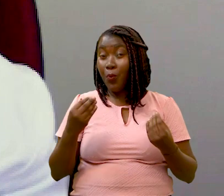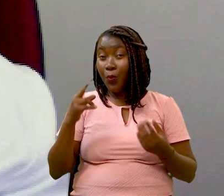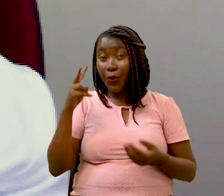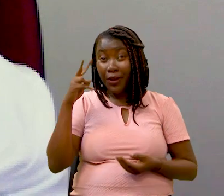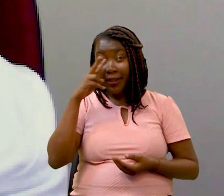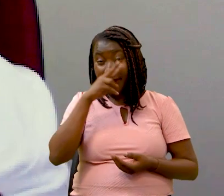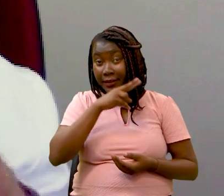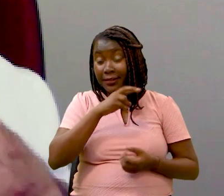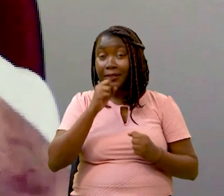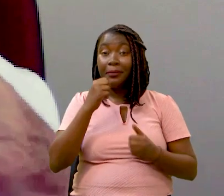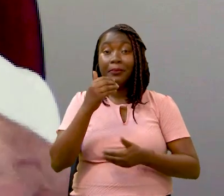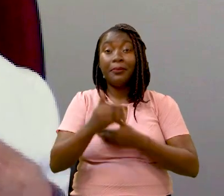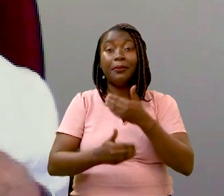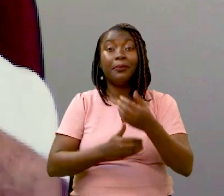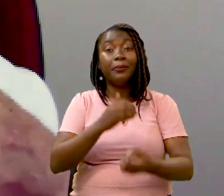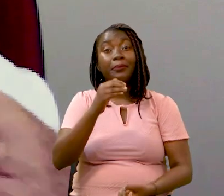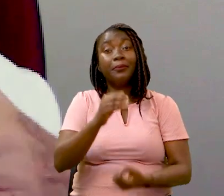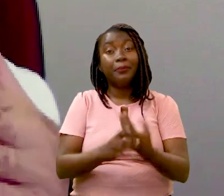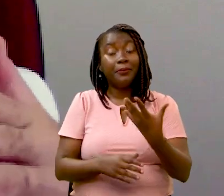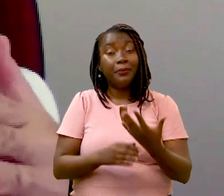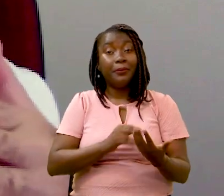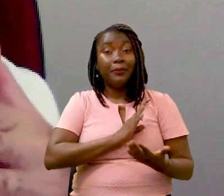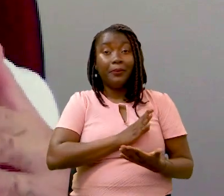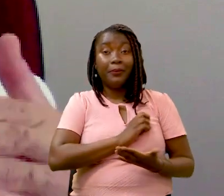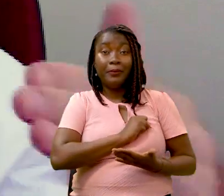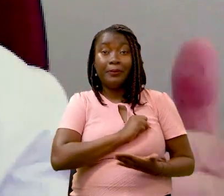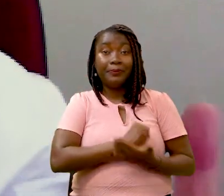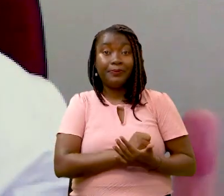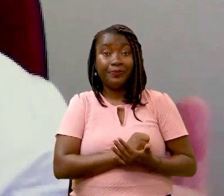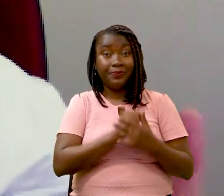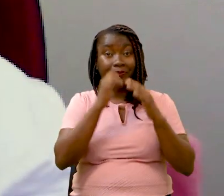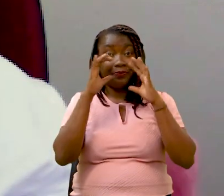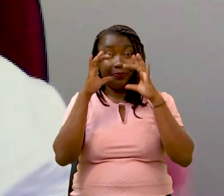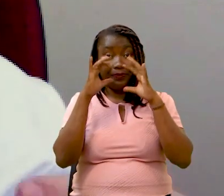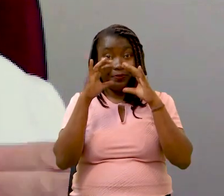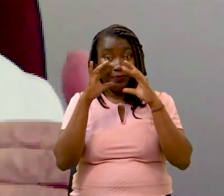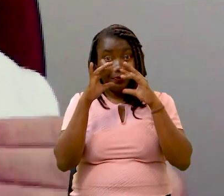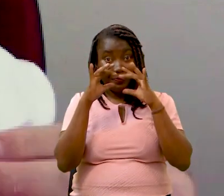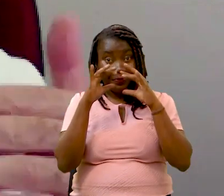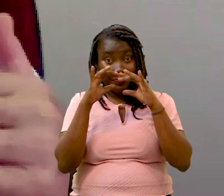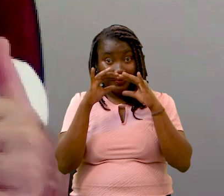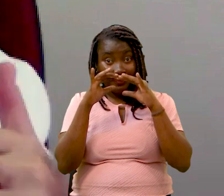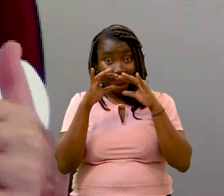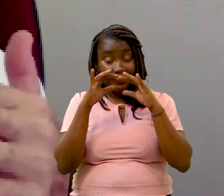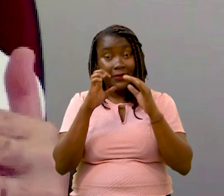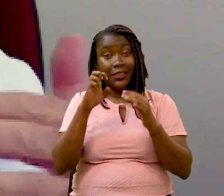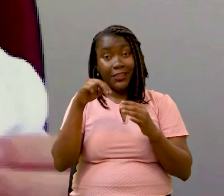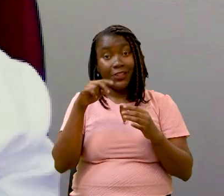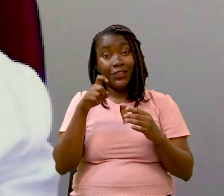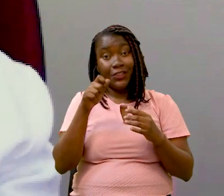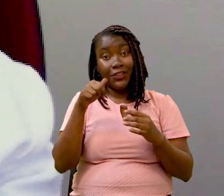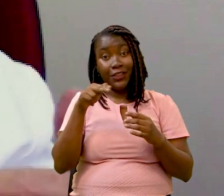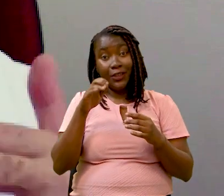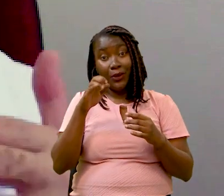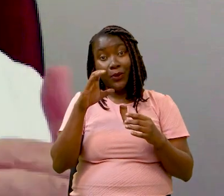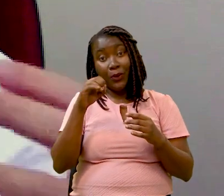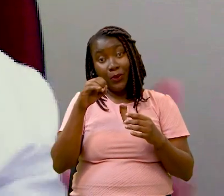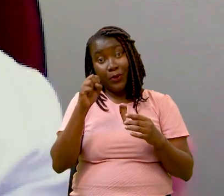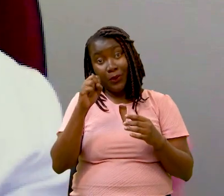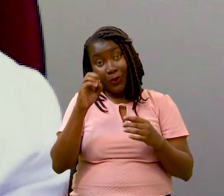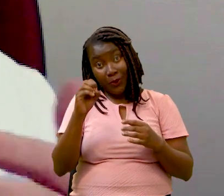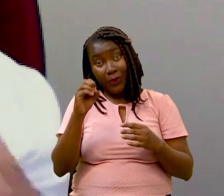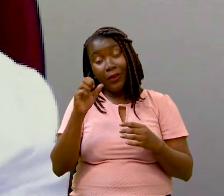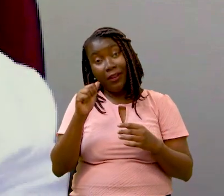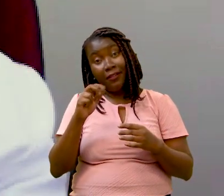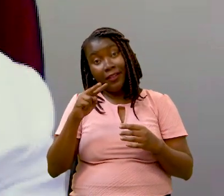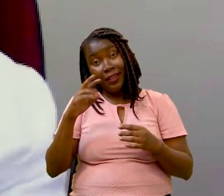é muito intensa, ela pode desencadear um infarto cerebral, que a gente chama de infarto enxaquecoso, que é